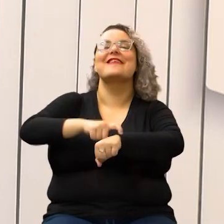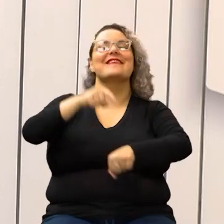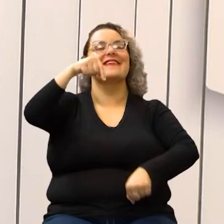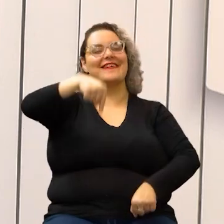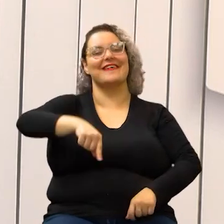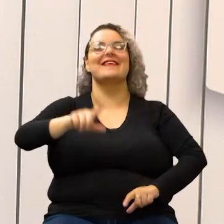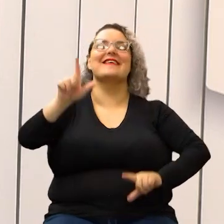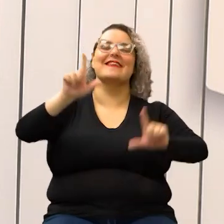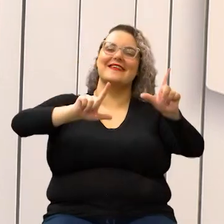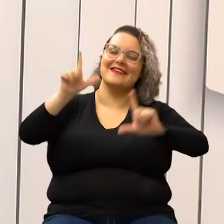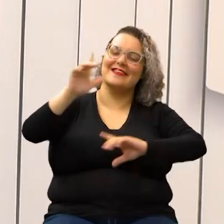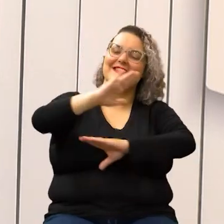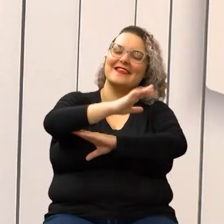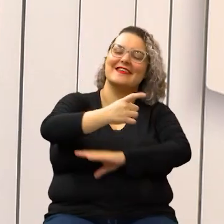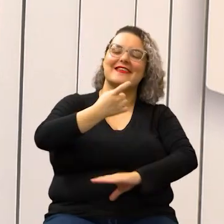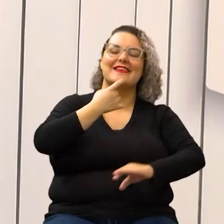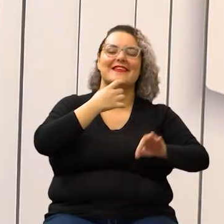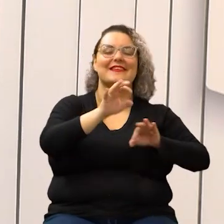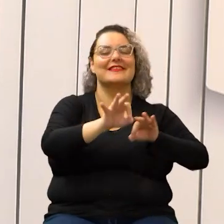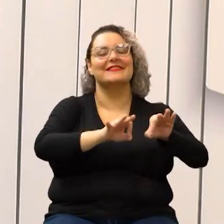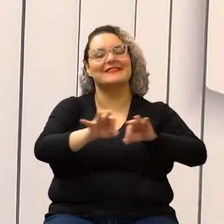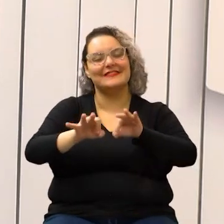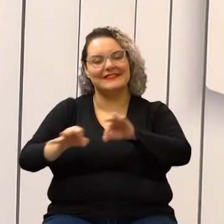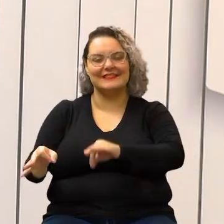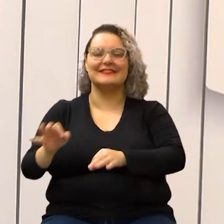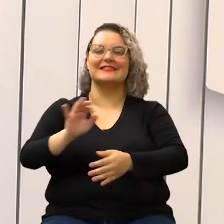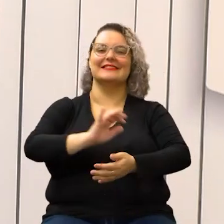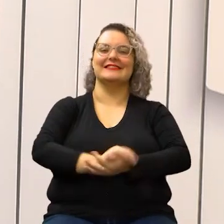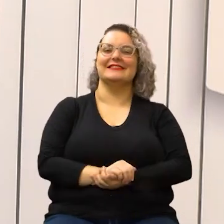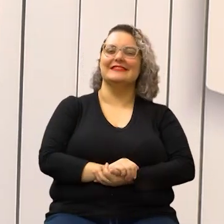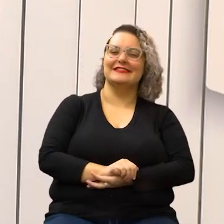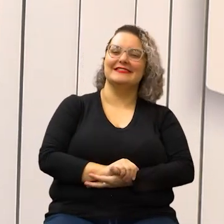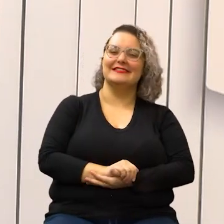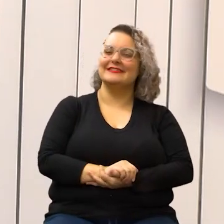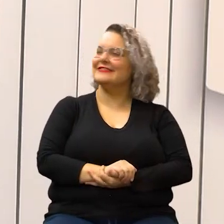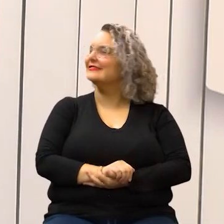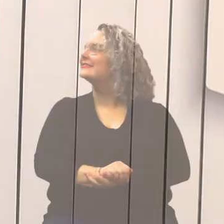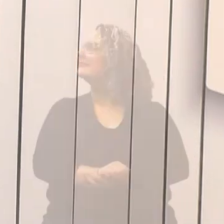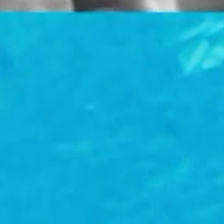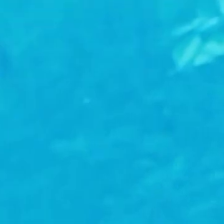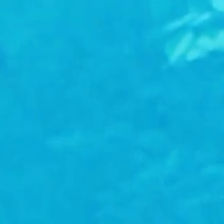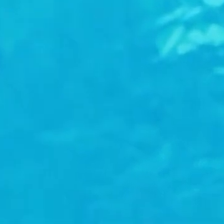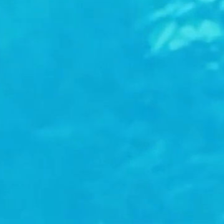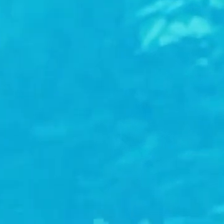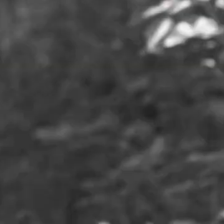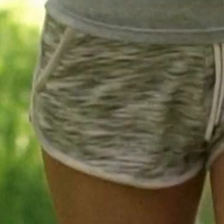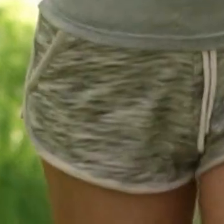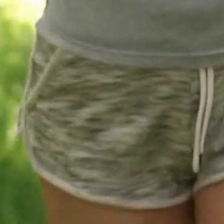qualquer momento aqui na programação da TV Câmara Campinas.